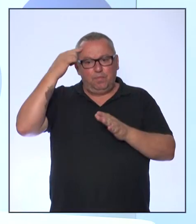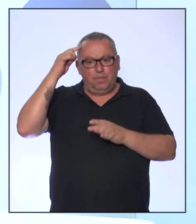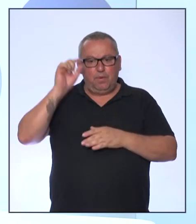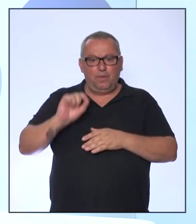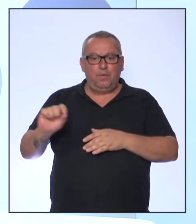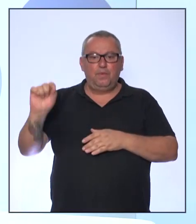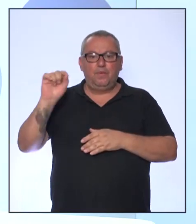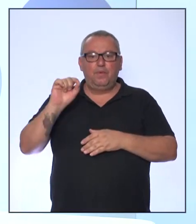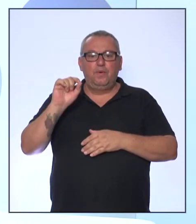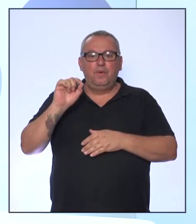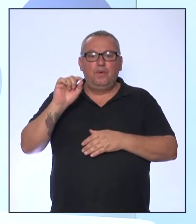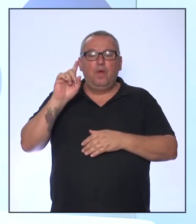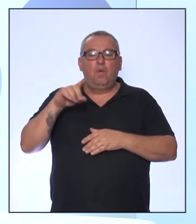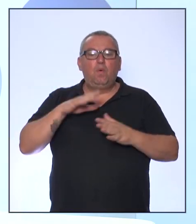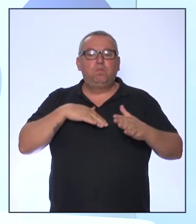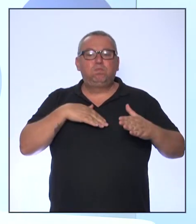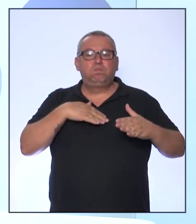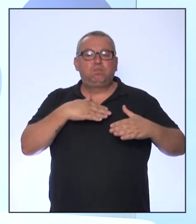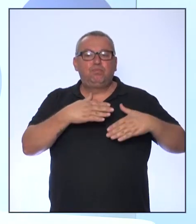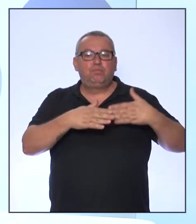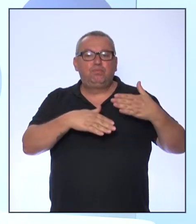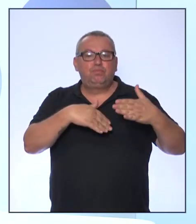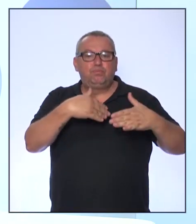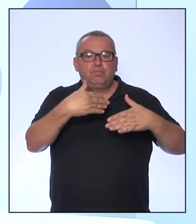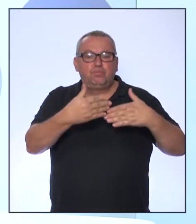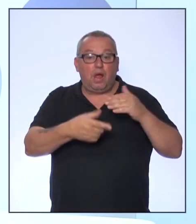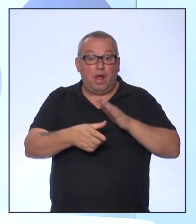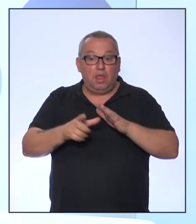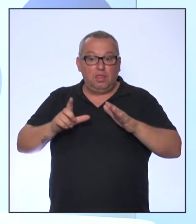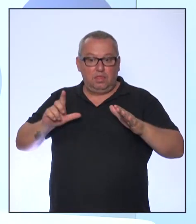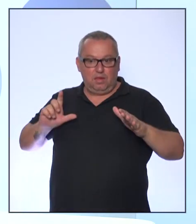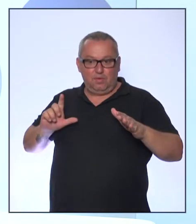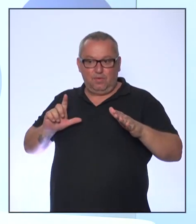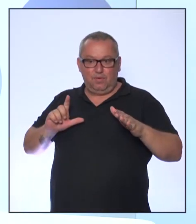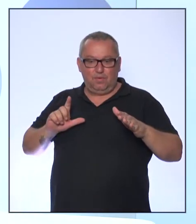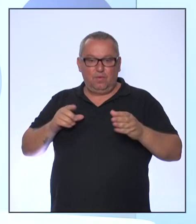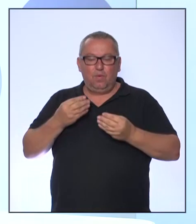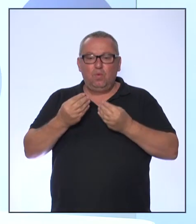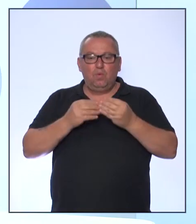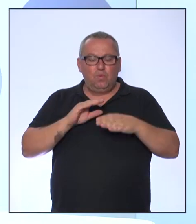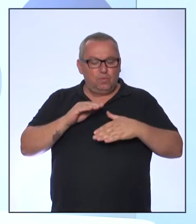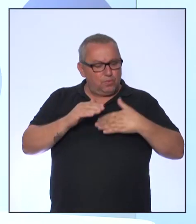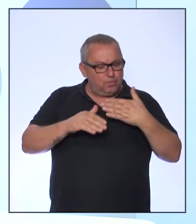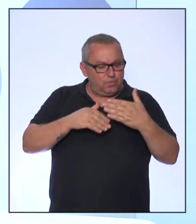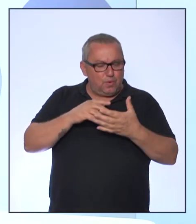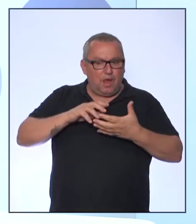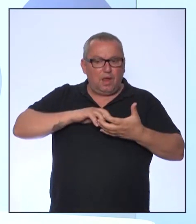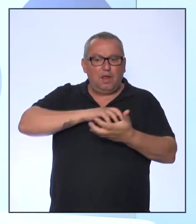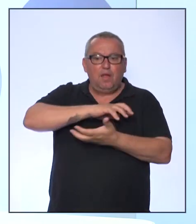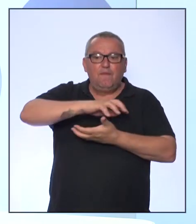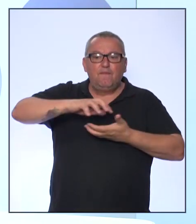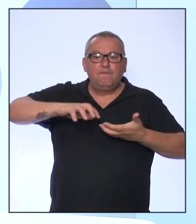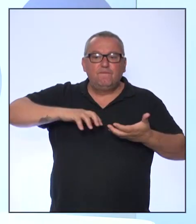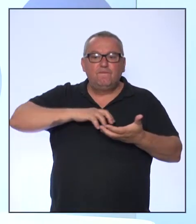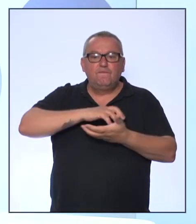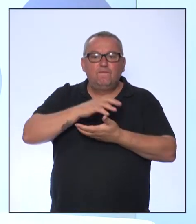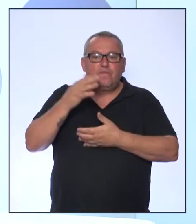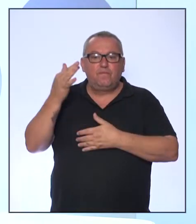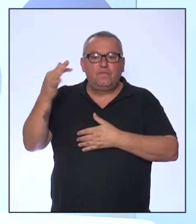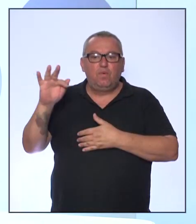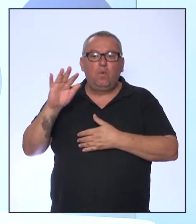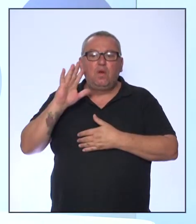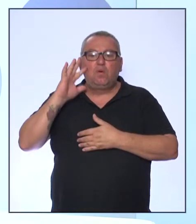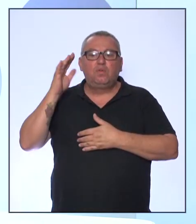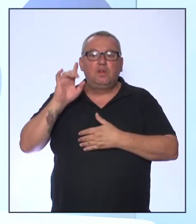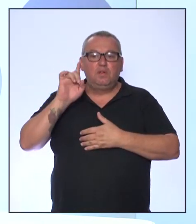pouco qual o processo anterior, né? Como que ocorreu a Revolução Francesa? O que estava acontecendo na